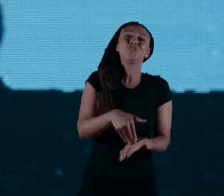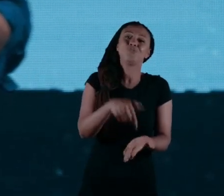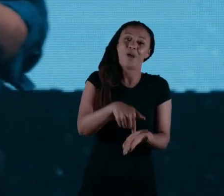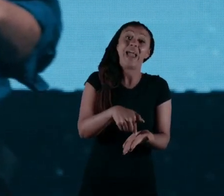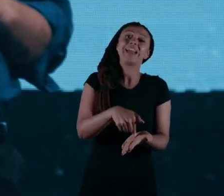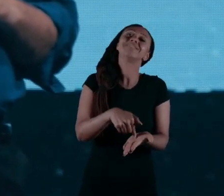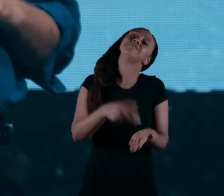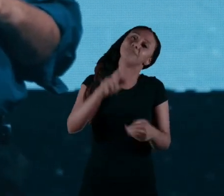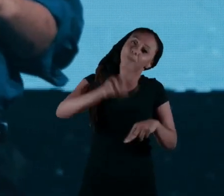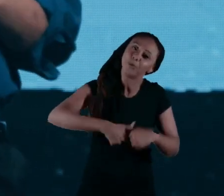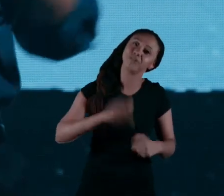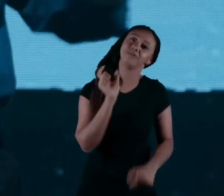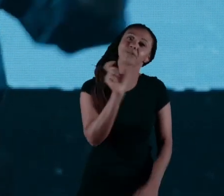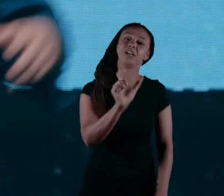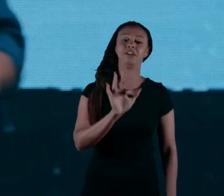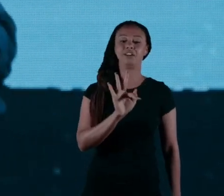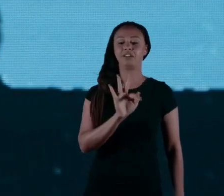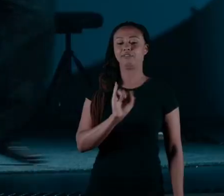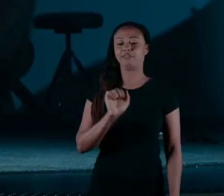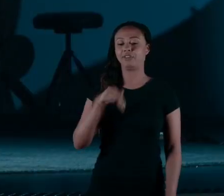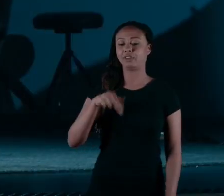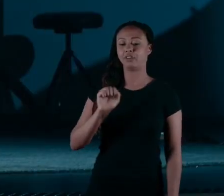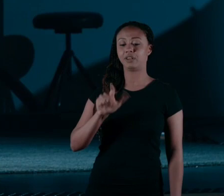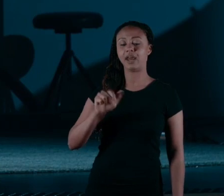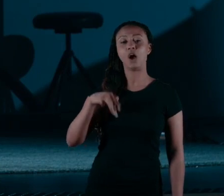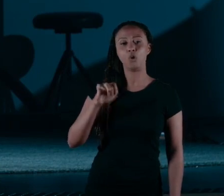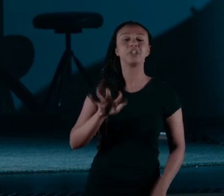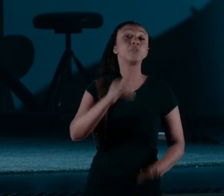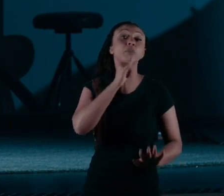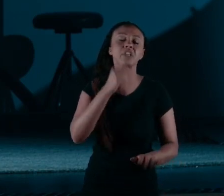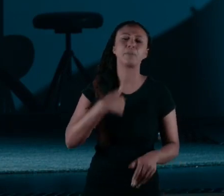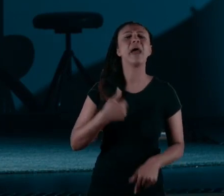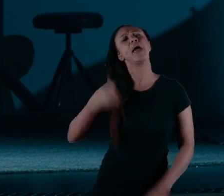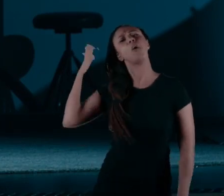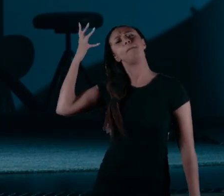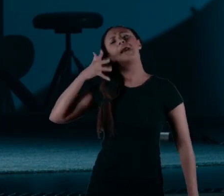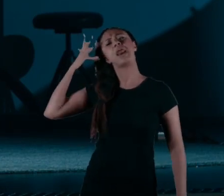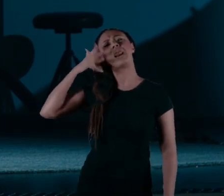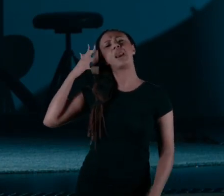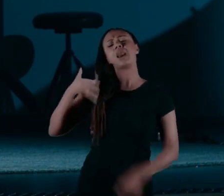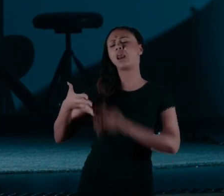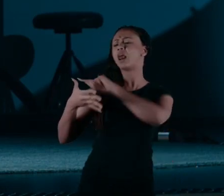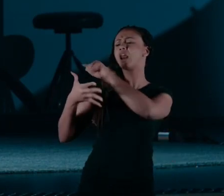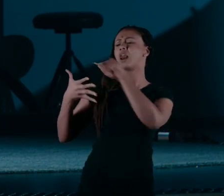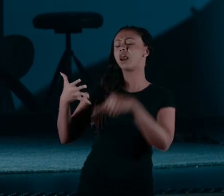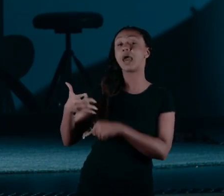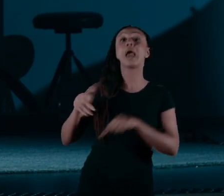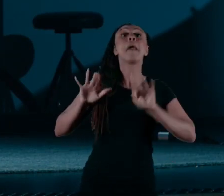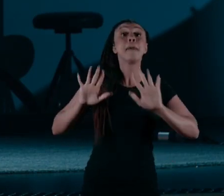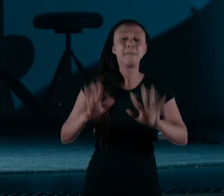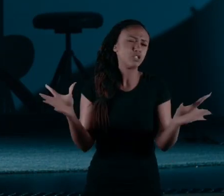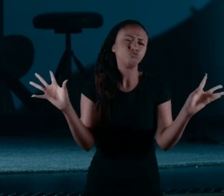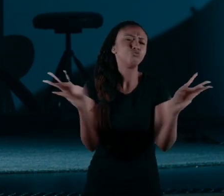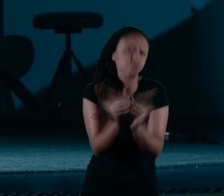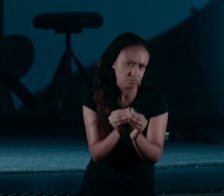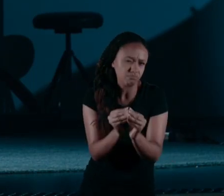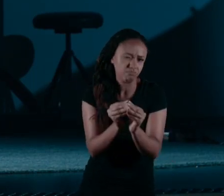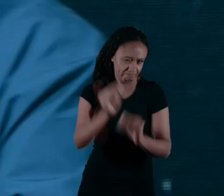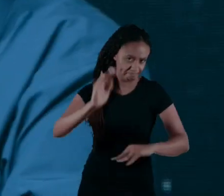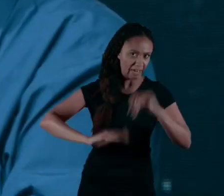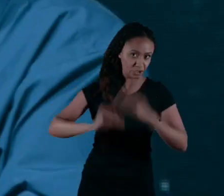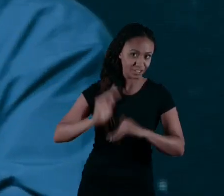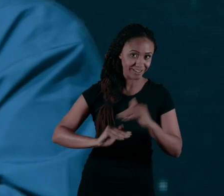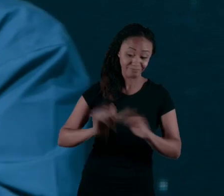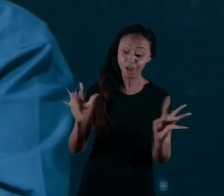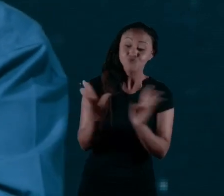fim. Então era como se ele estivesse dizendo: olha gente, eu falei muitas coisas aqui para vocês, mas vamos botar isso em prática?